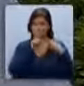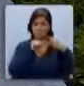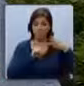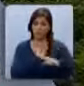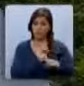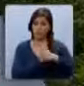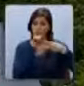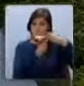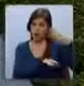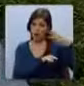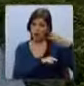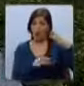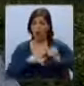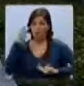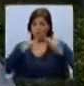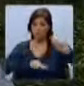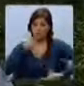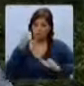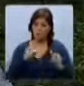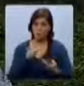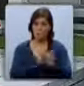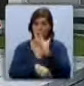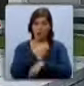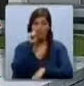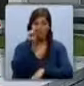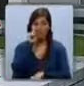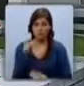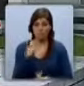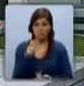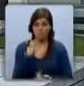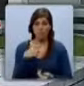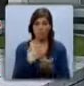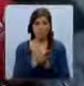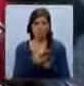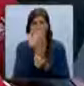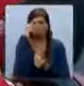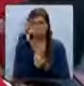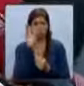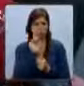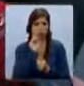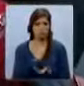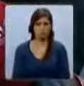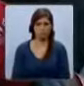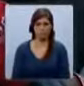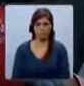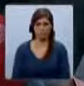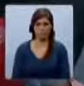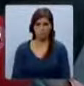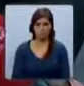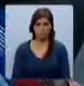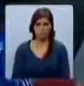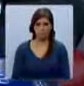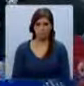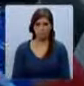mantêm. Uma reavaliação a que o advogado de defesa dá pouca importância. Muito pouco, mas acha pode ter que ele vai